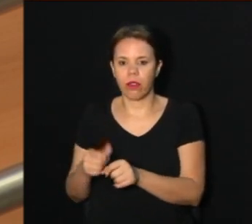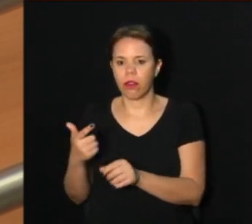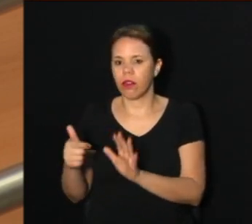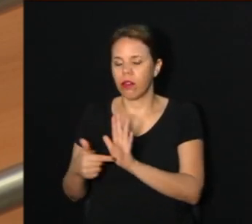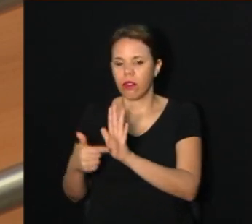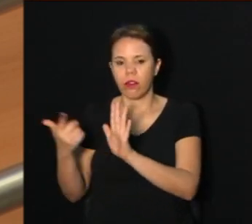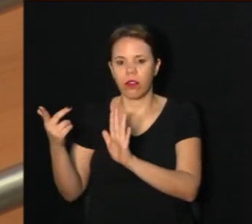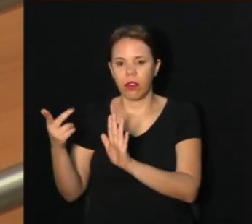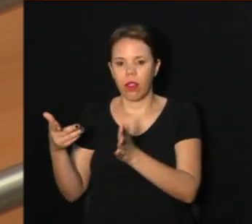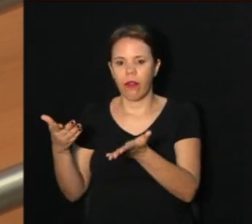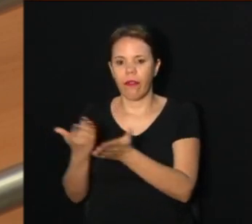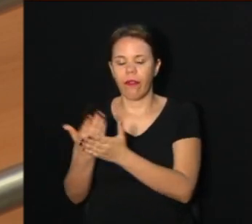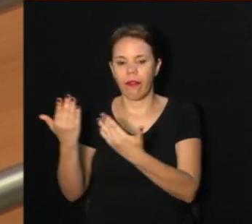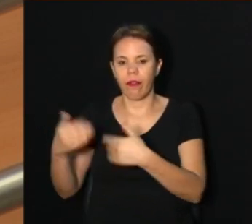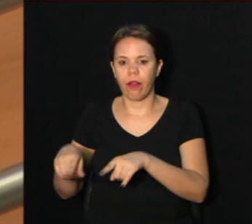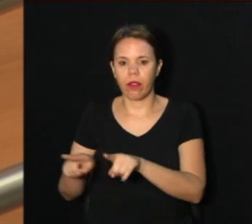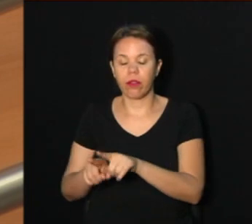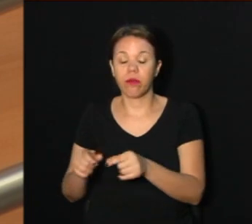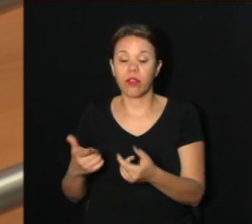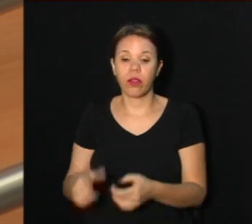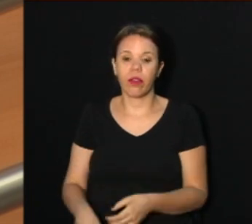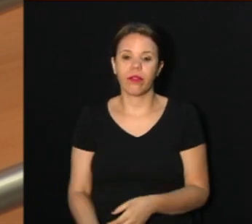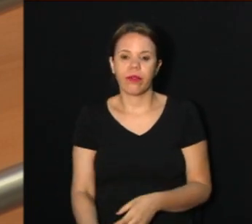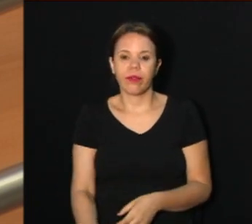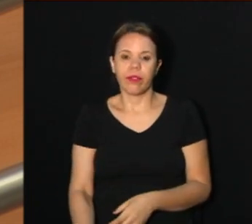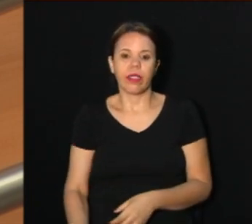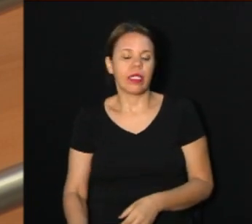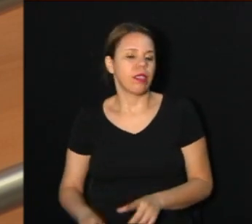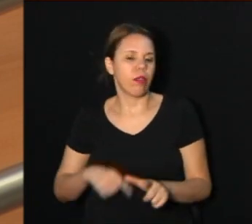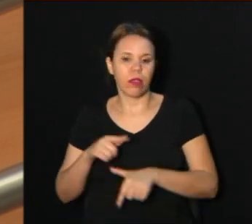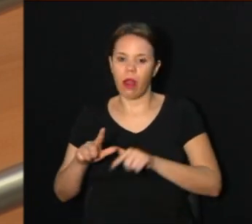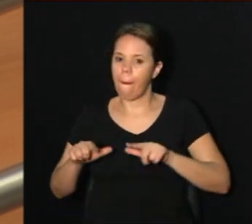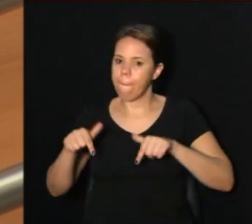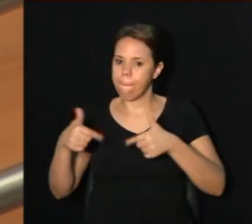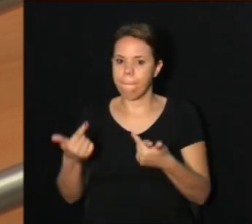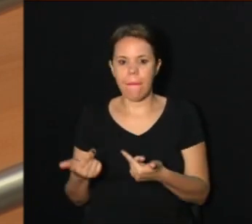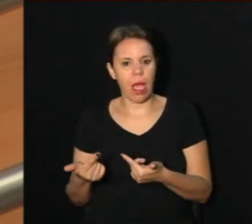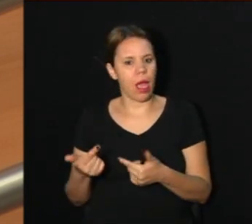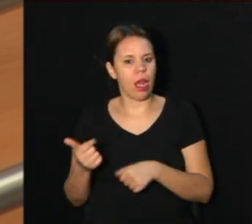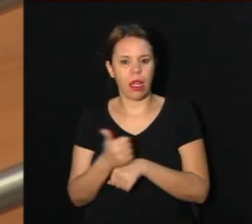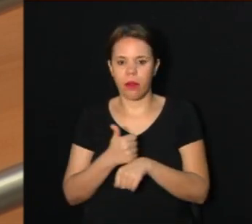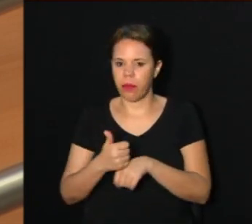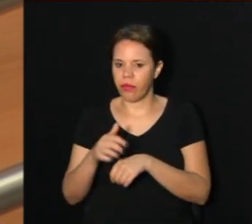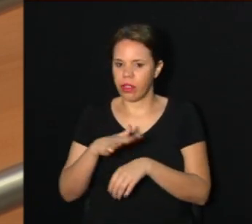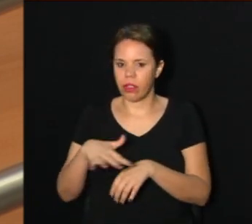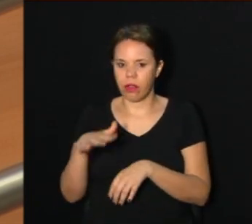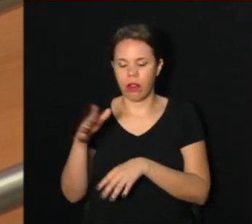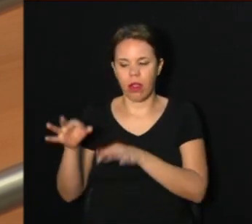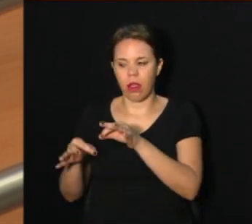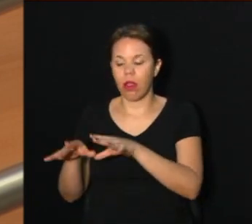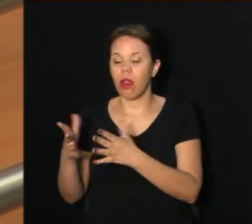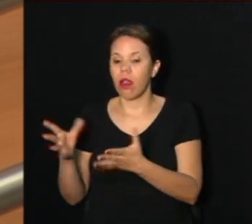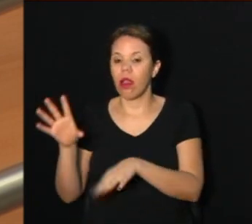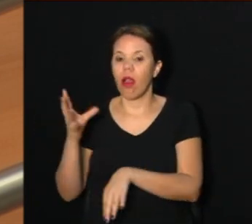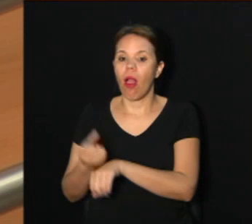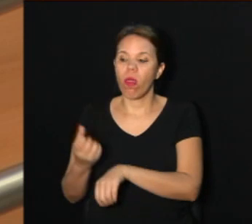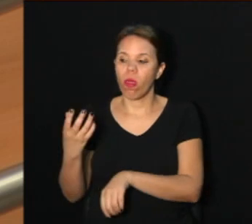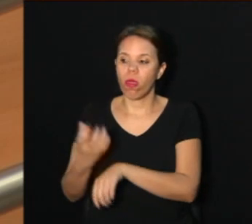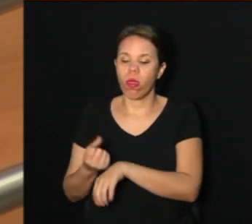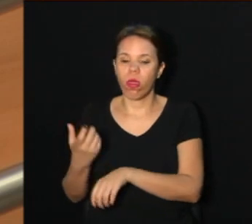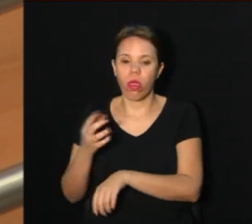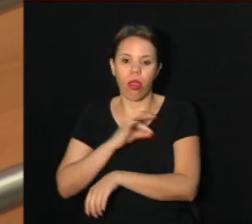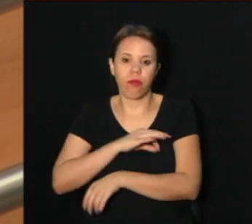labore faciendo, ou seja, não mais atuam como procuradores e recebem a